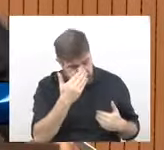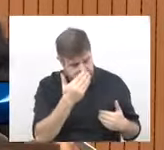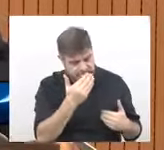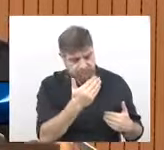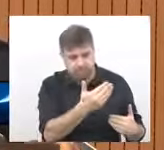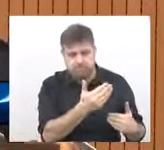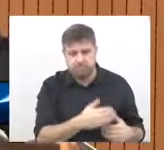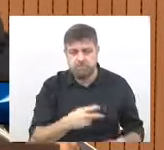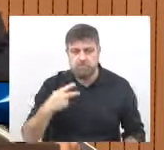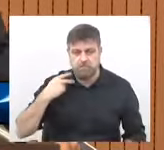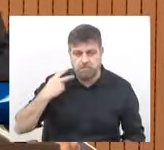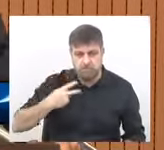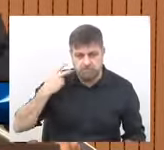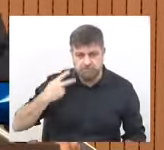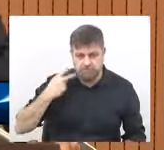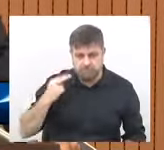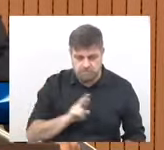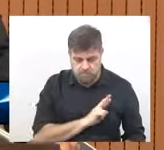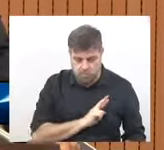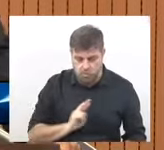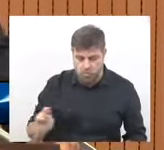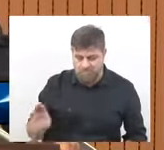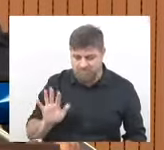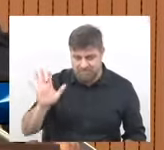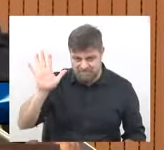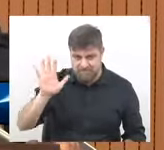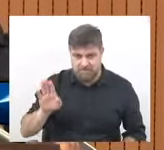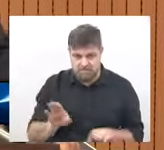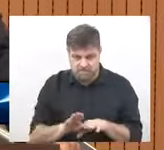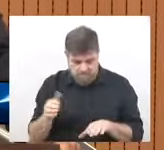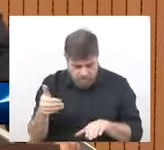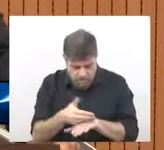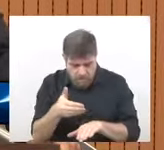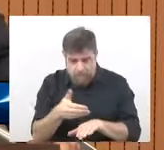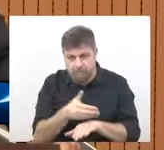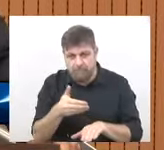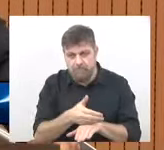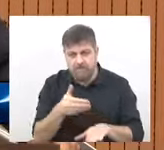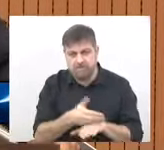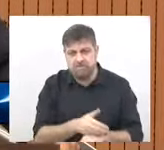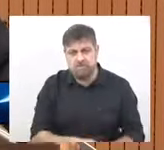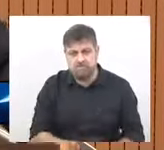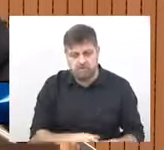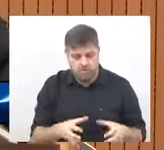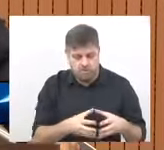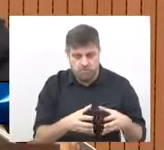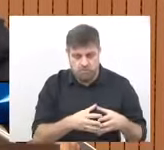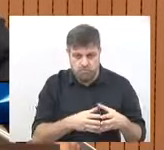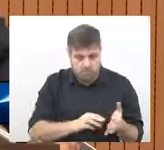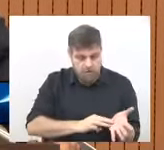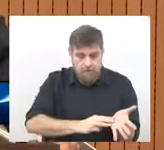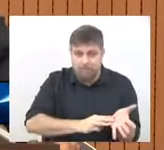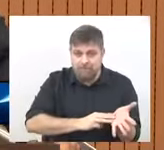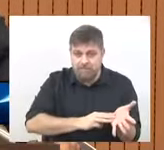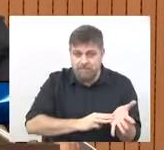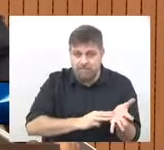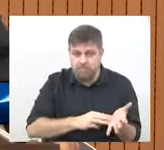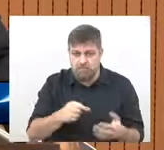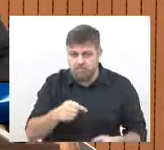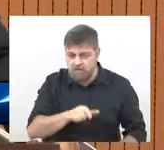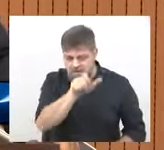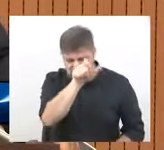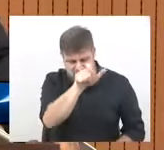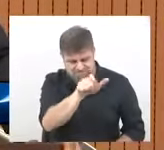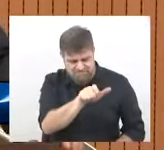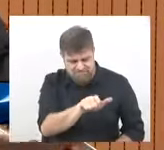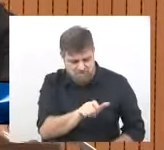agradecer o vereador Rubens Gás, membro da comissão, que também, além de ter sido um